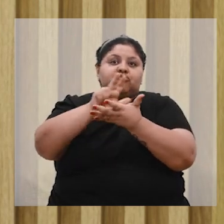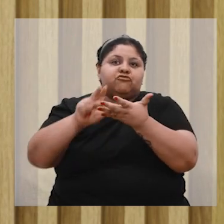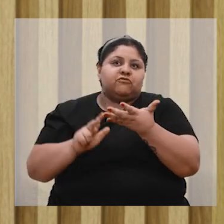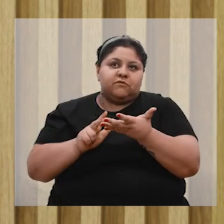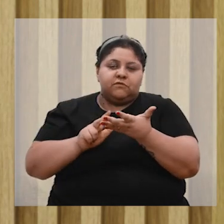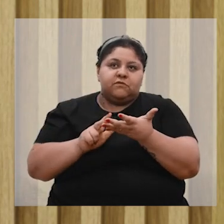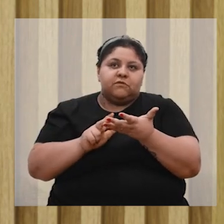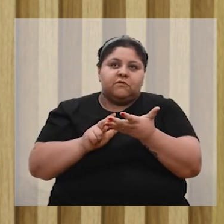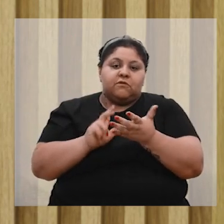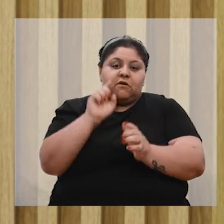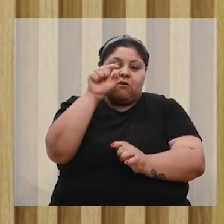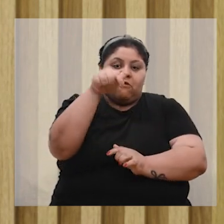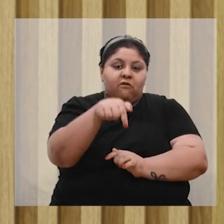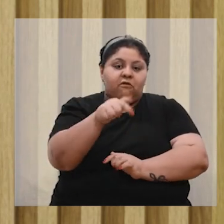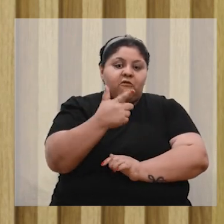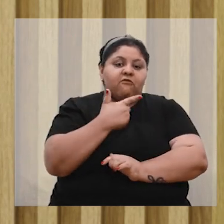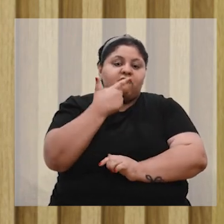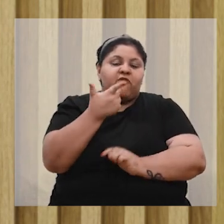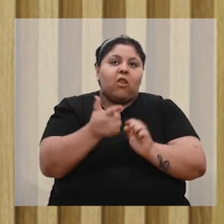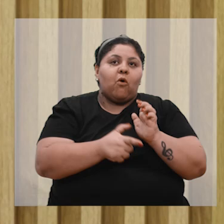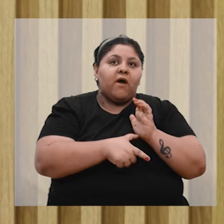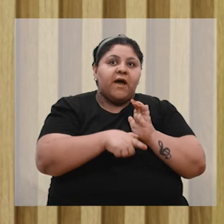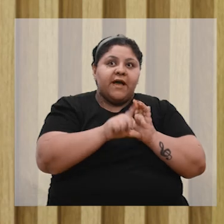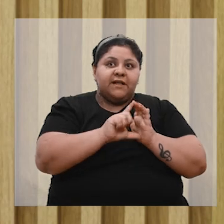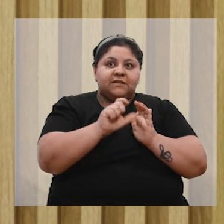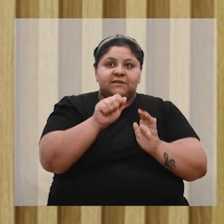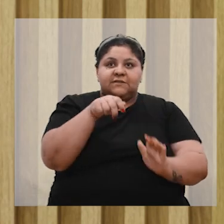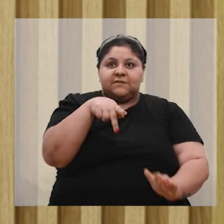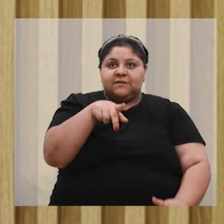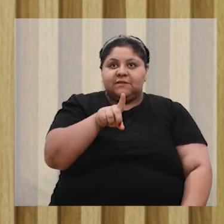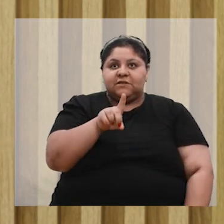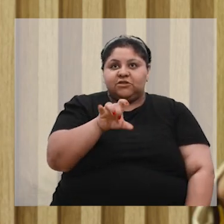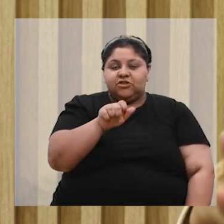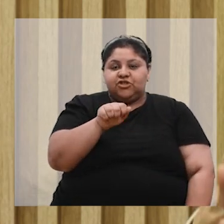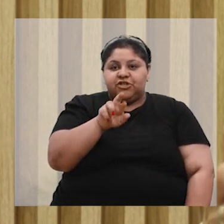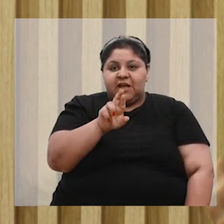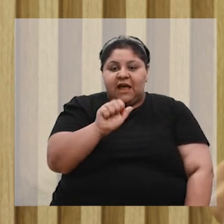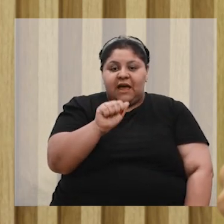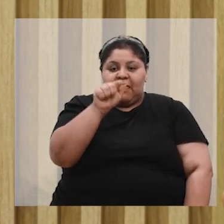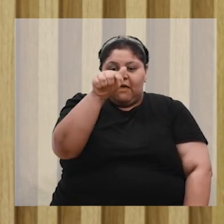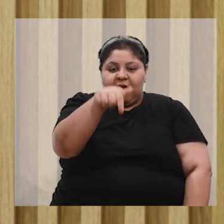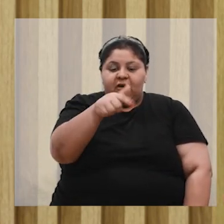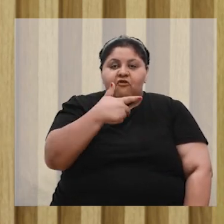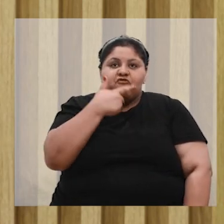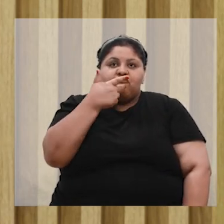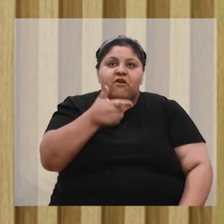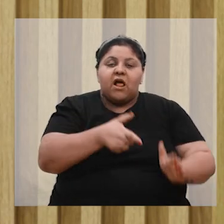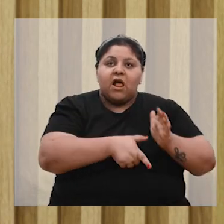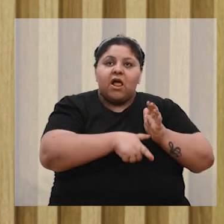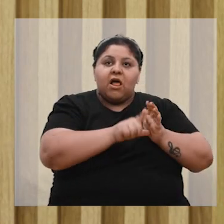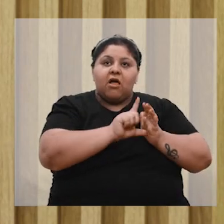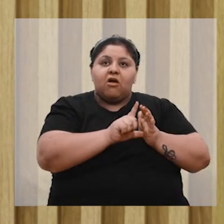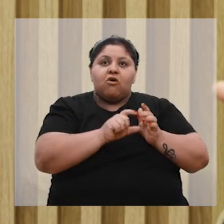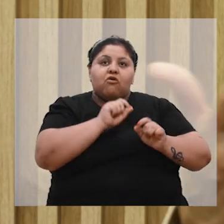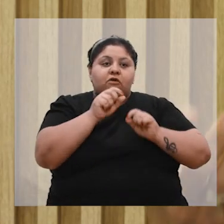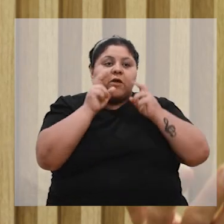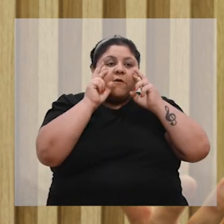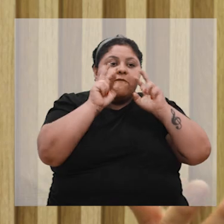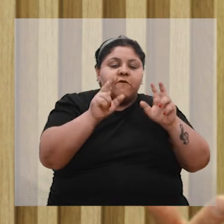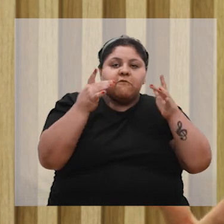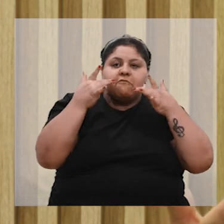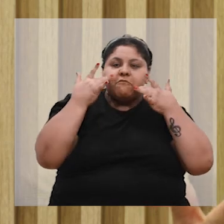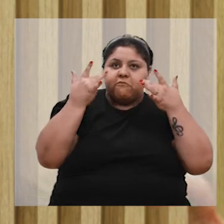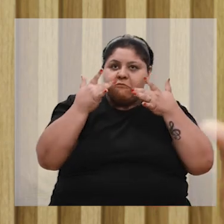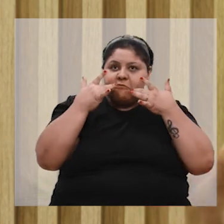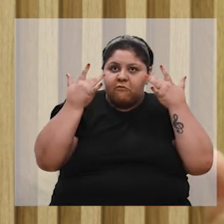A Andiara comentou um pouco antes, né, de uma situação que ela vivenciou exercitando o teatro. Ela, professora